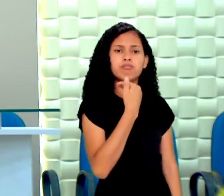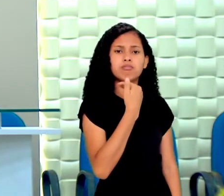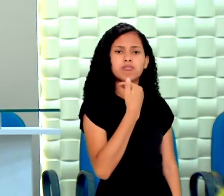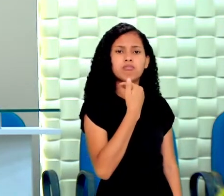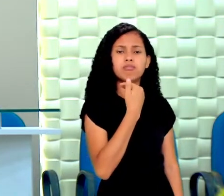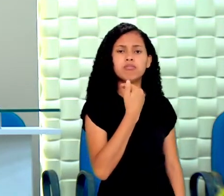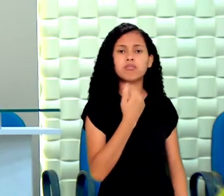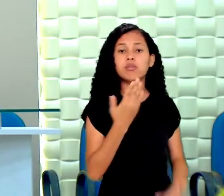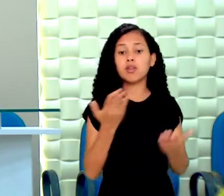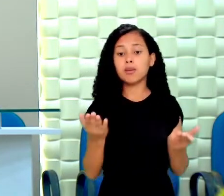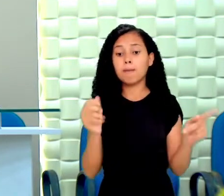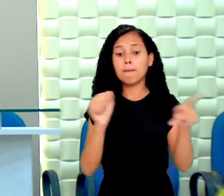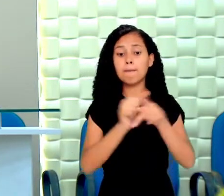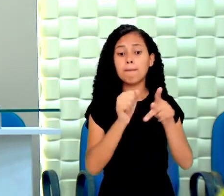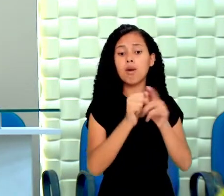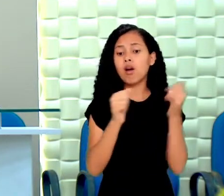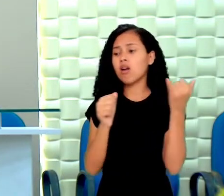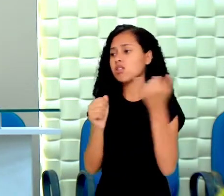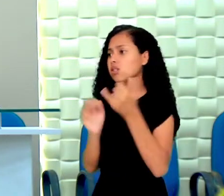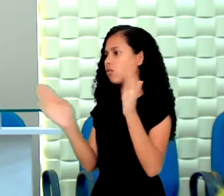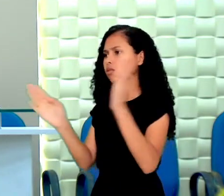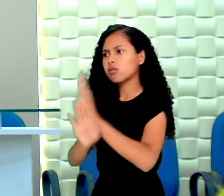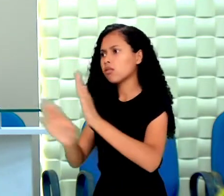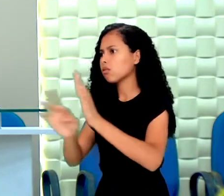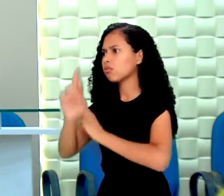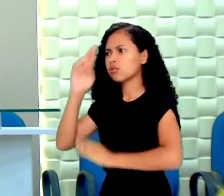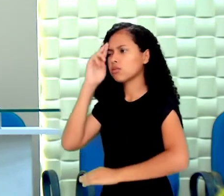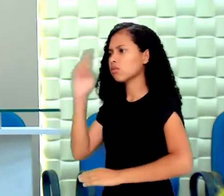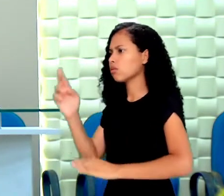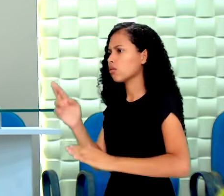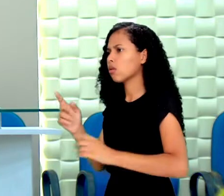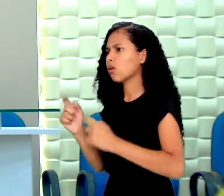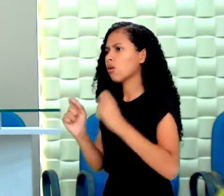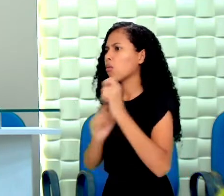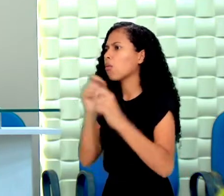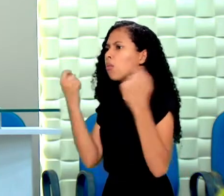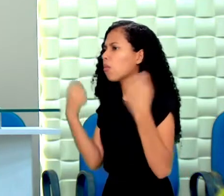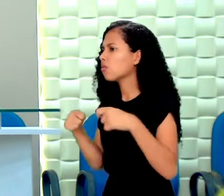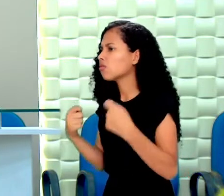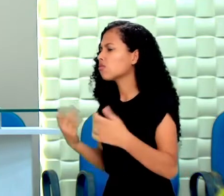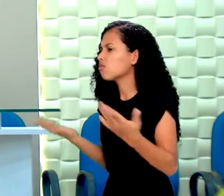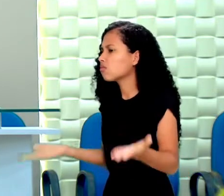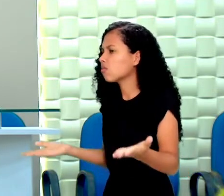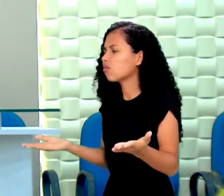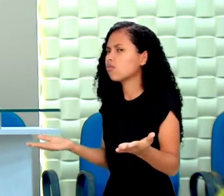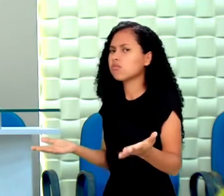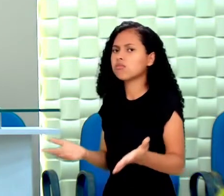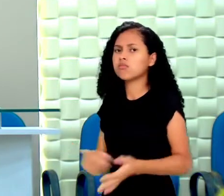E aí Pedro diz: não, Senhor, que necessidade tem disso, homem?